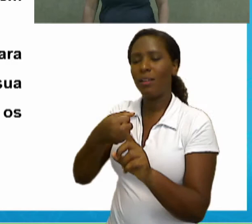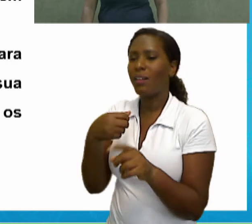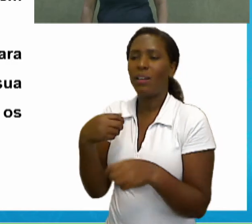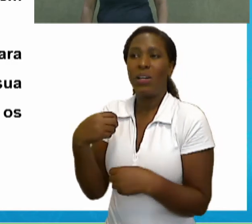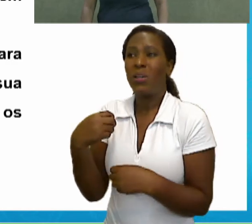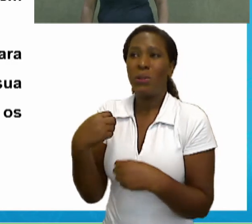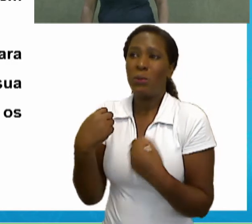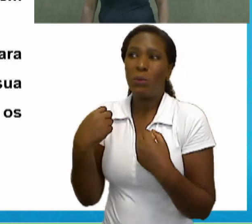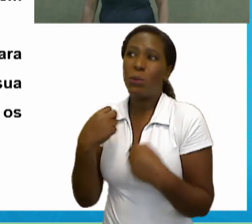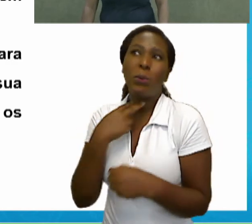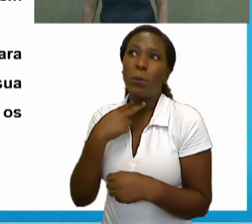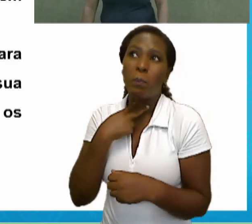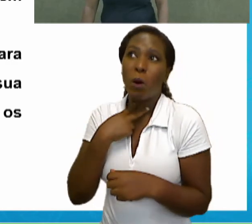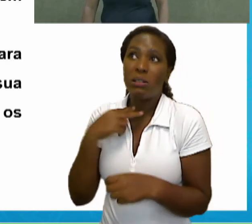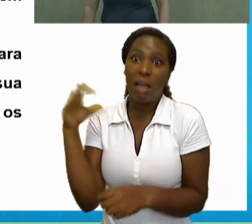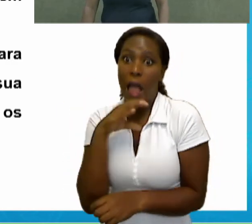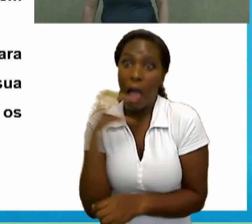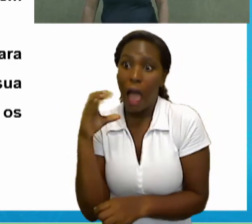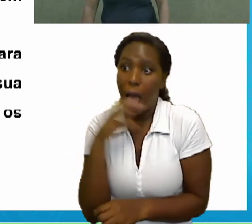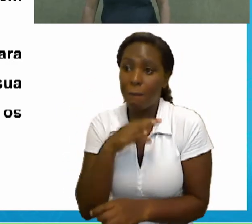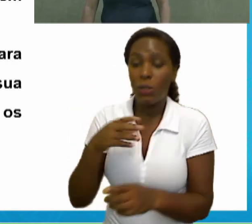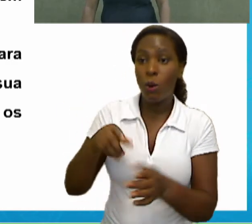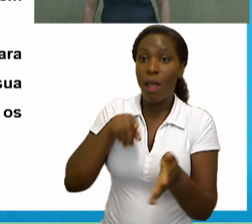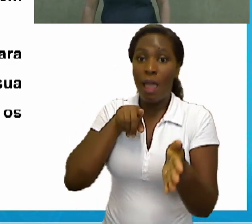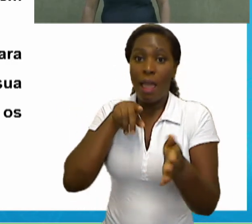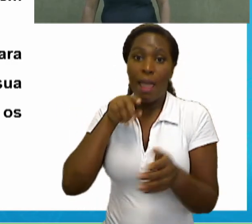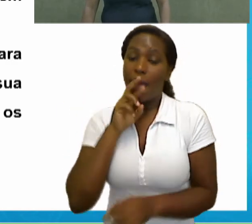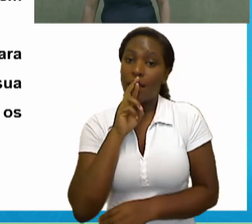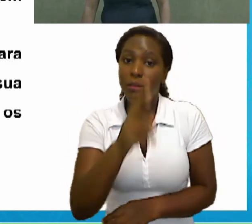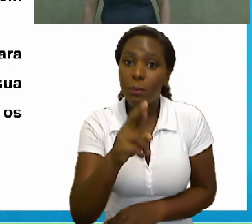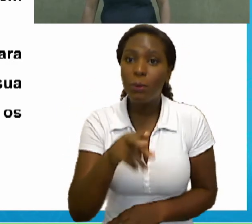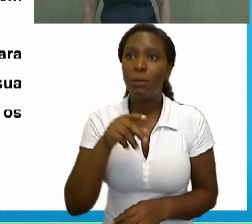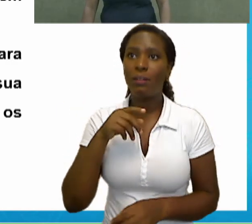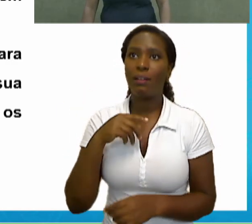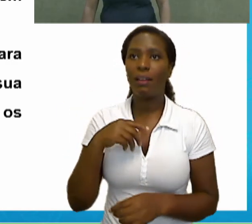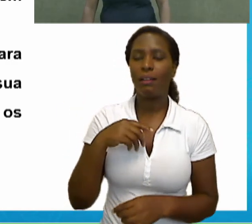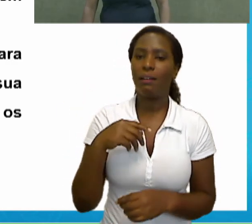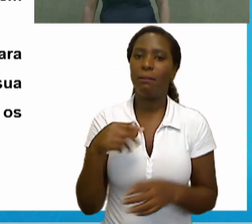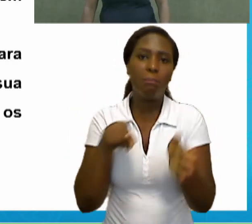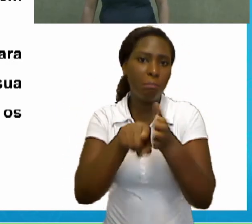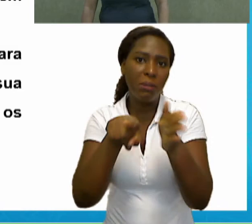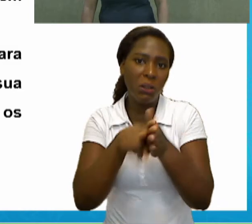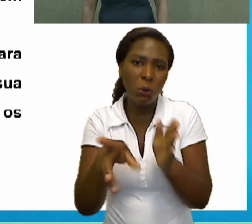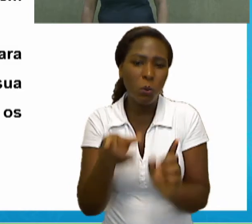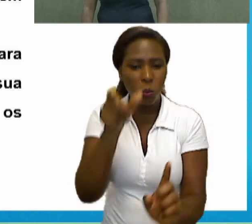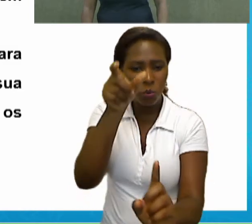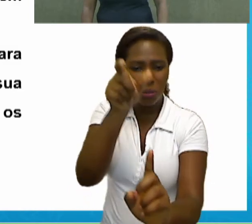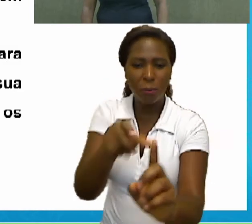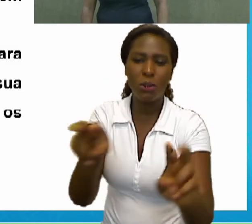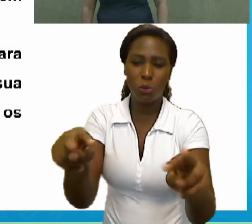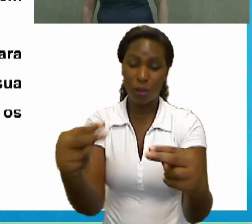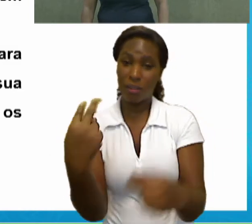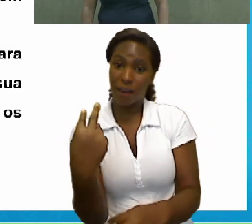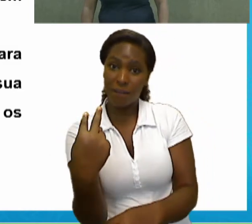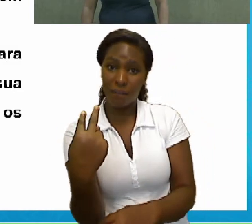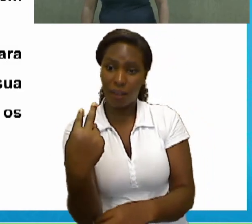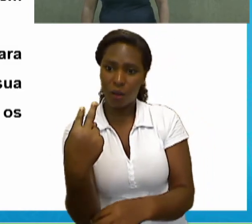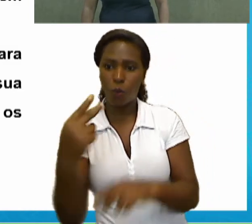receptor. Em reportagens, o repórter tem a liberdade e espaço